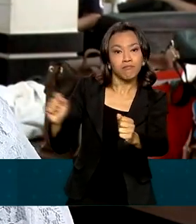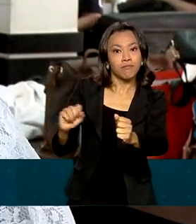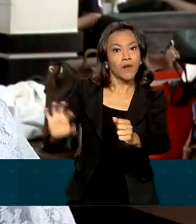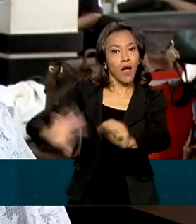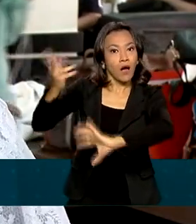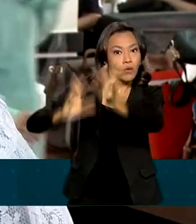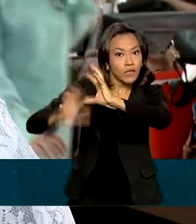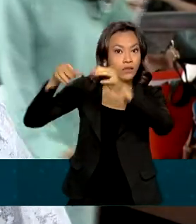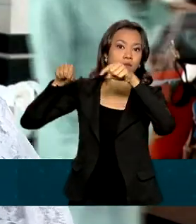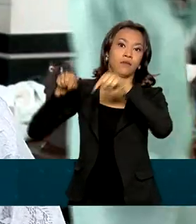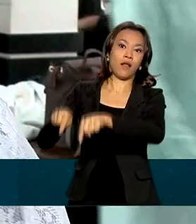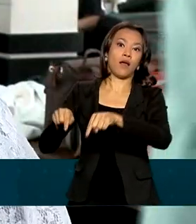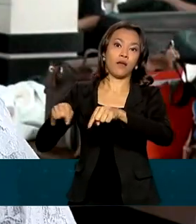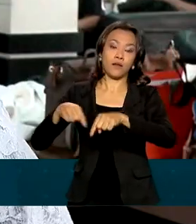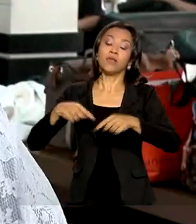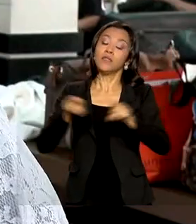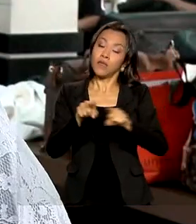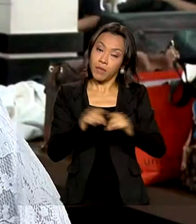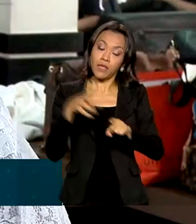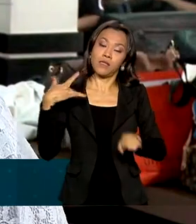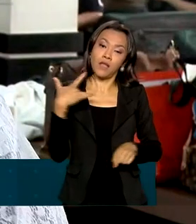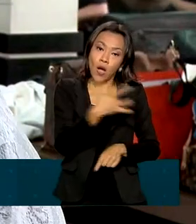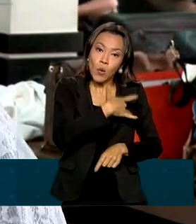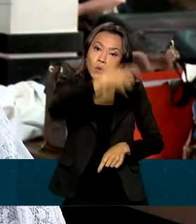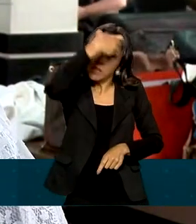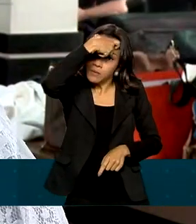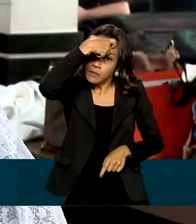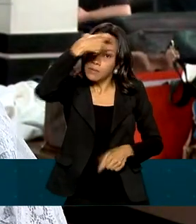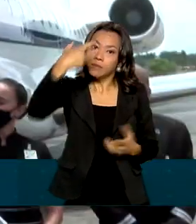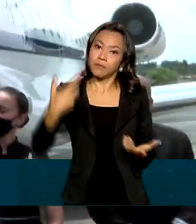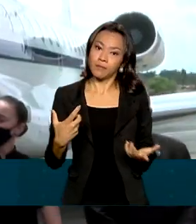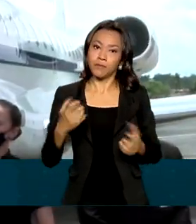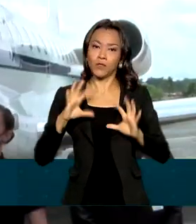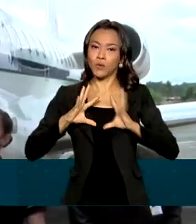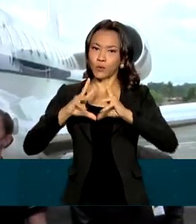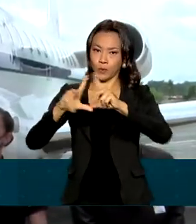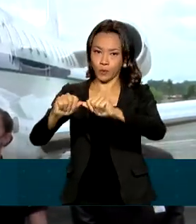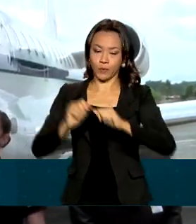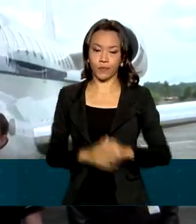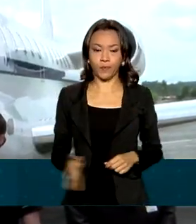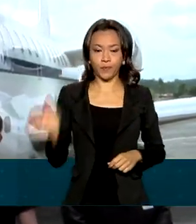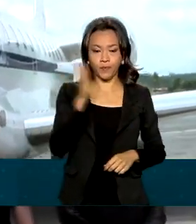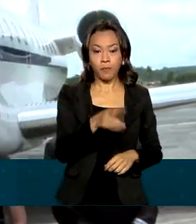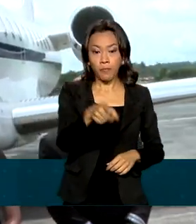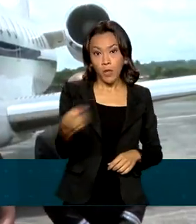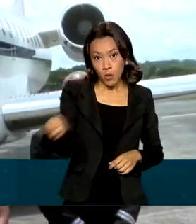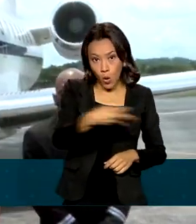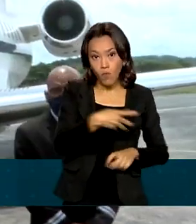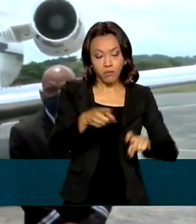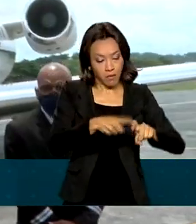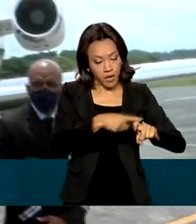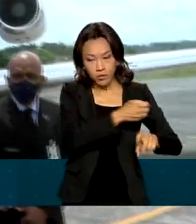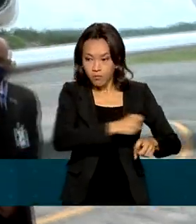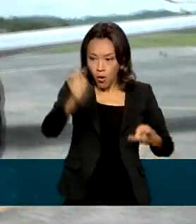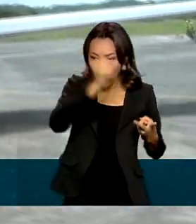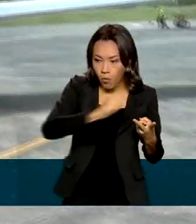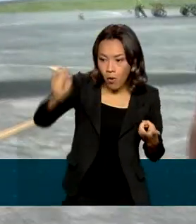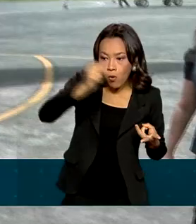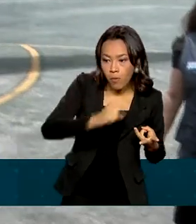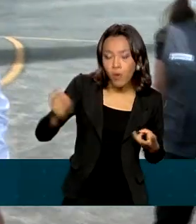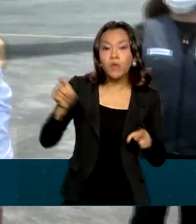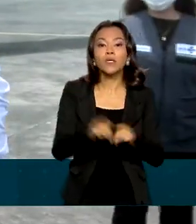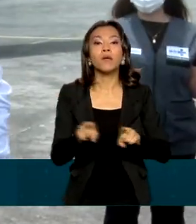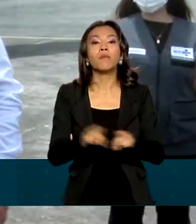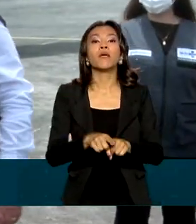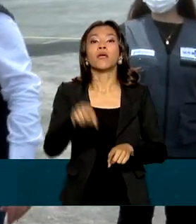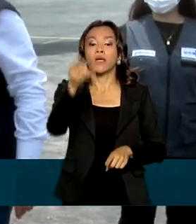prevenção física e também da saúde mental de todos os pacientes. Além de novos médicos, o Ministério da Saúde também já